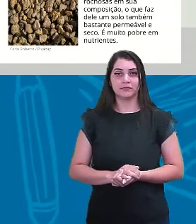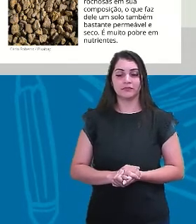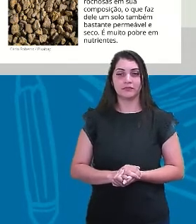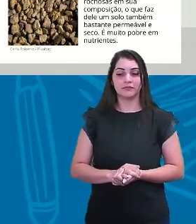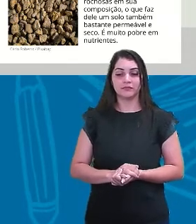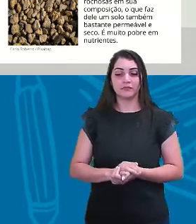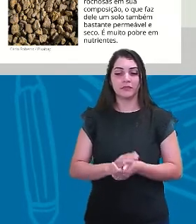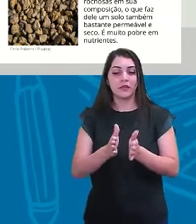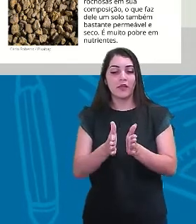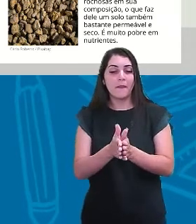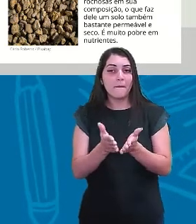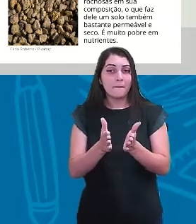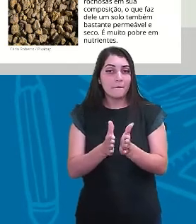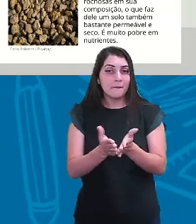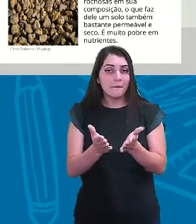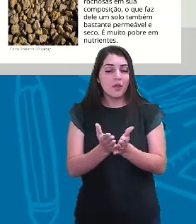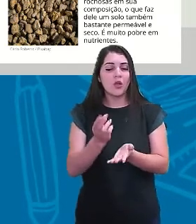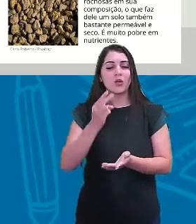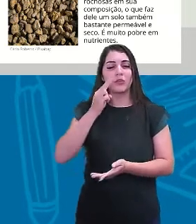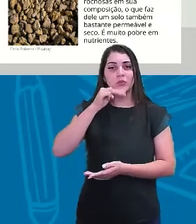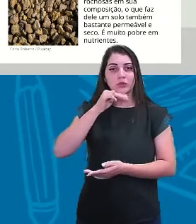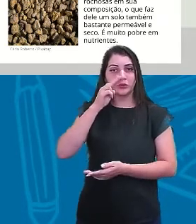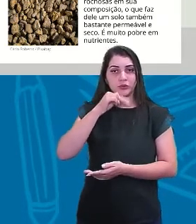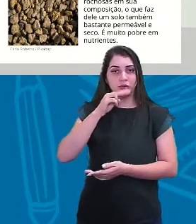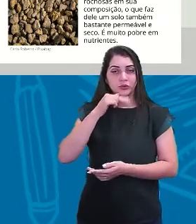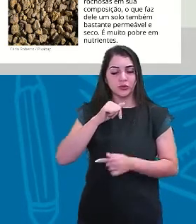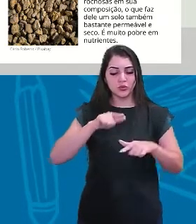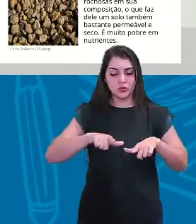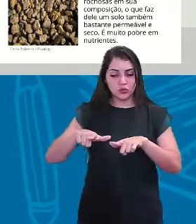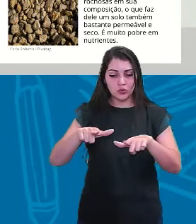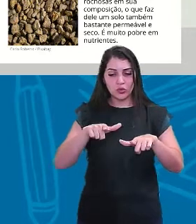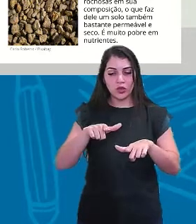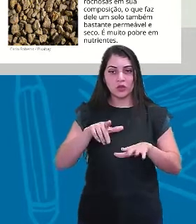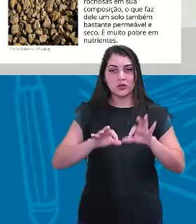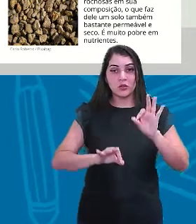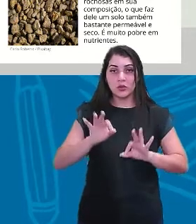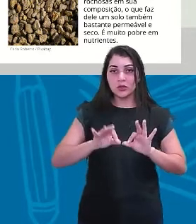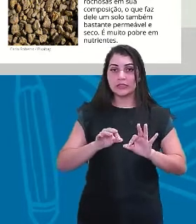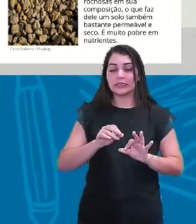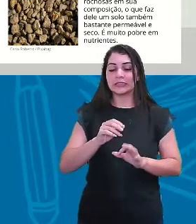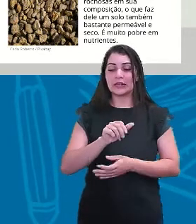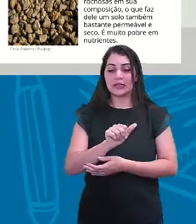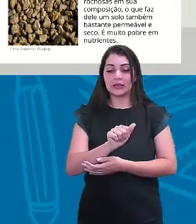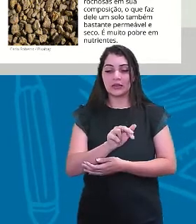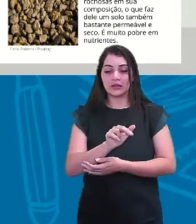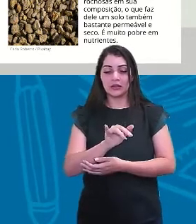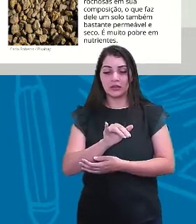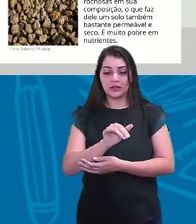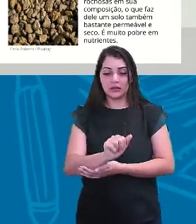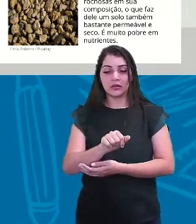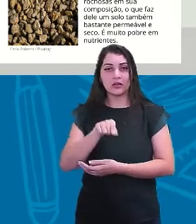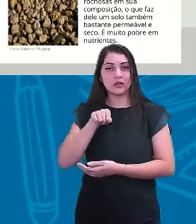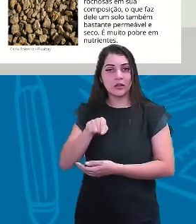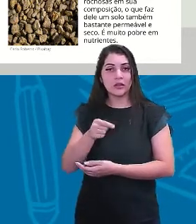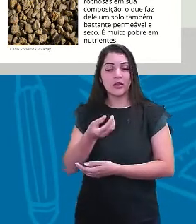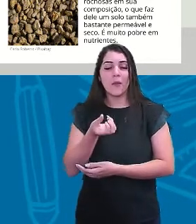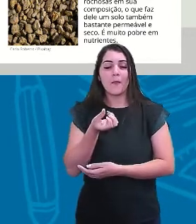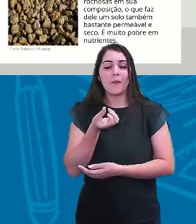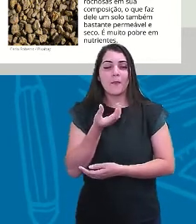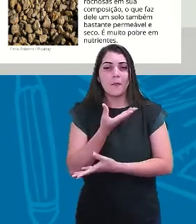É pobre em nutrientes. Os espaços formados entre os grãos de areia faz com que esse seja um solo